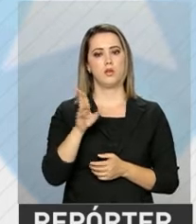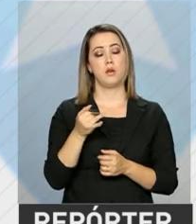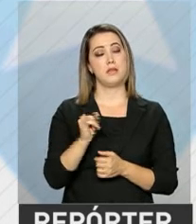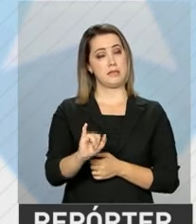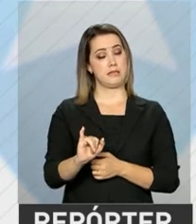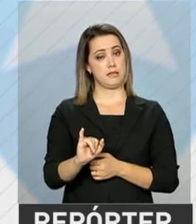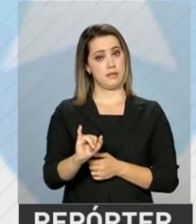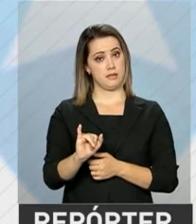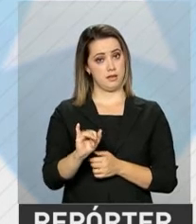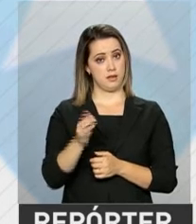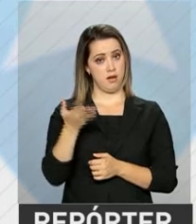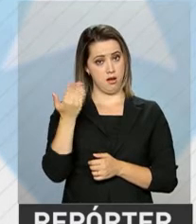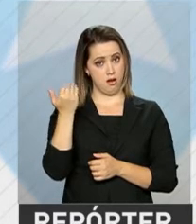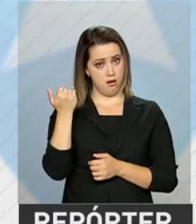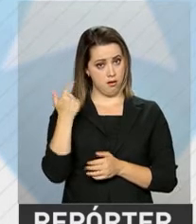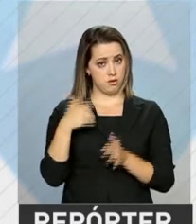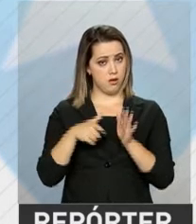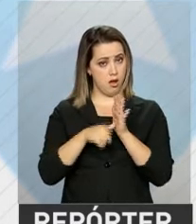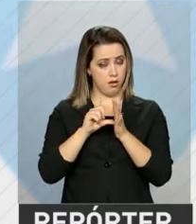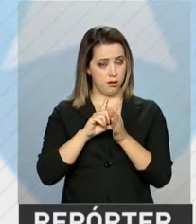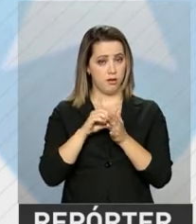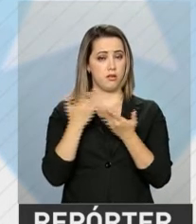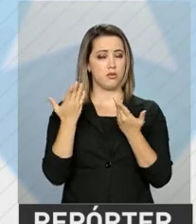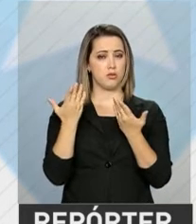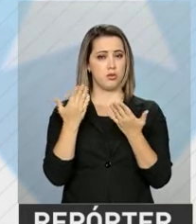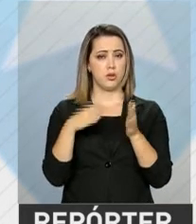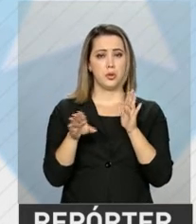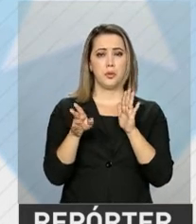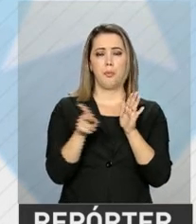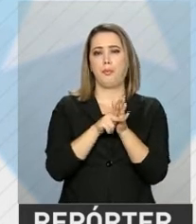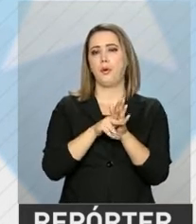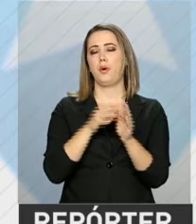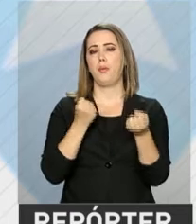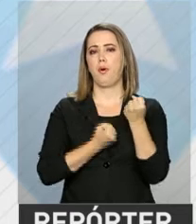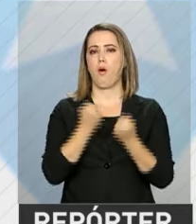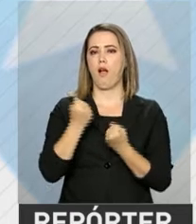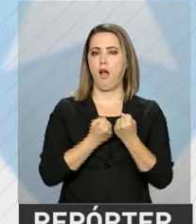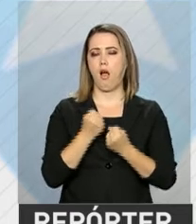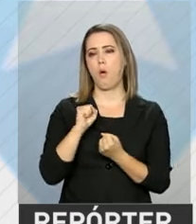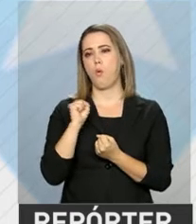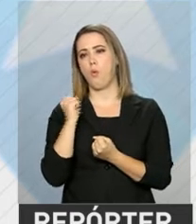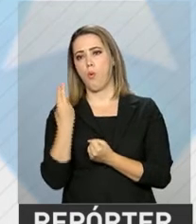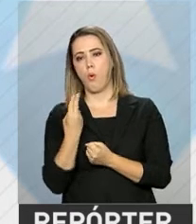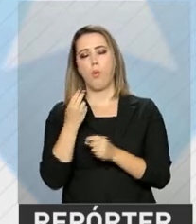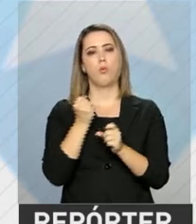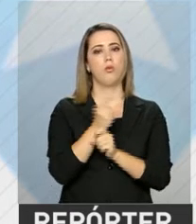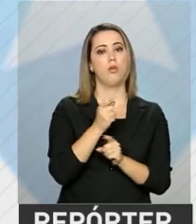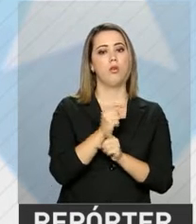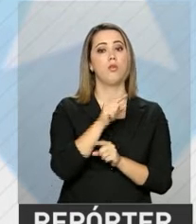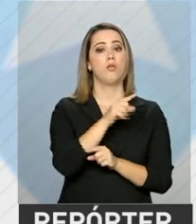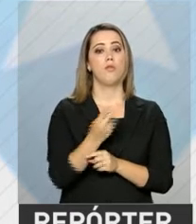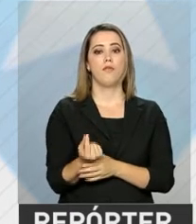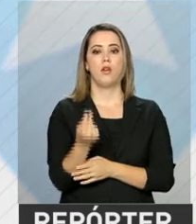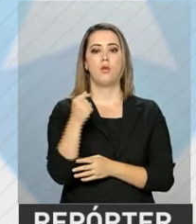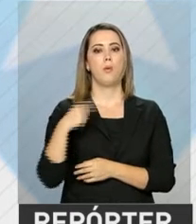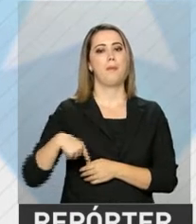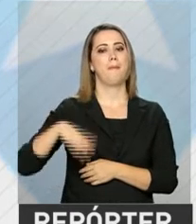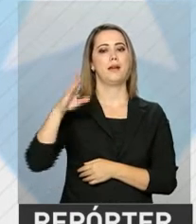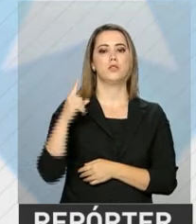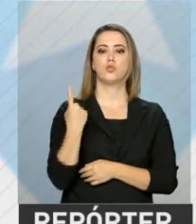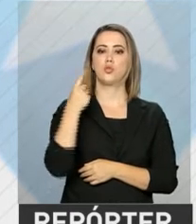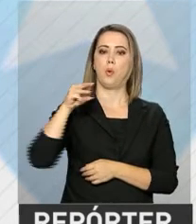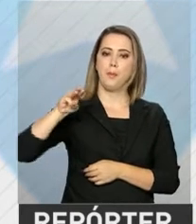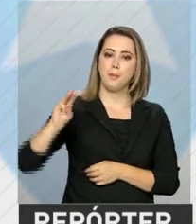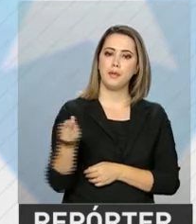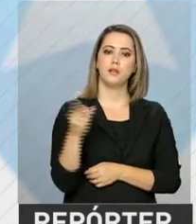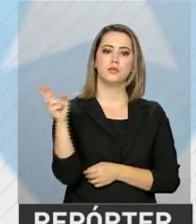o governo ainda usasse o modelo anterior de frota própria e carros locados esse gasto teria chegado a mais de um milhão de